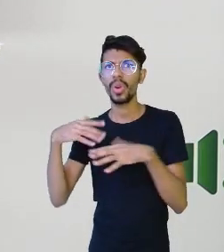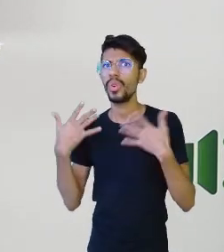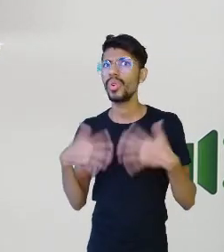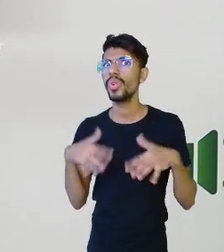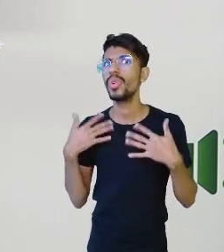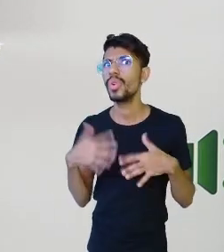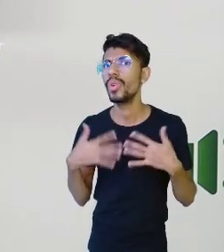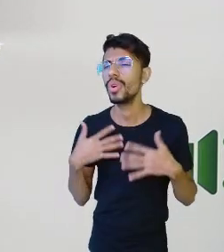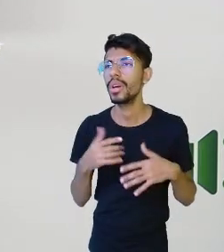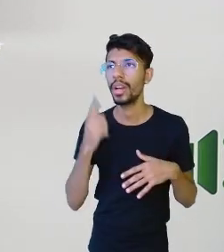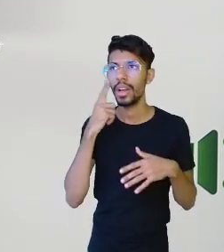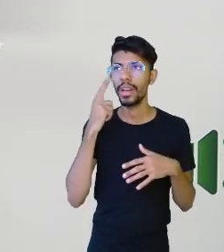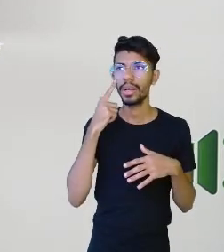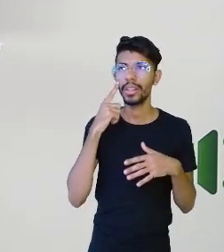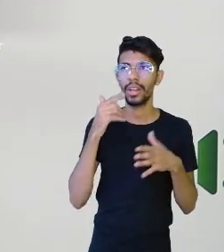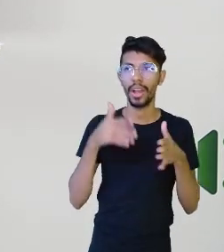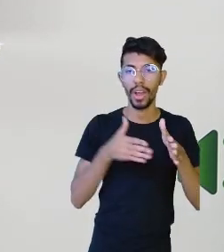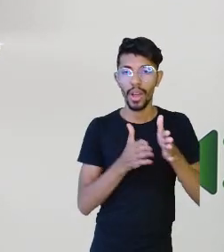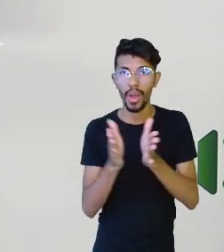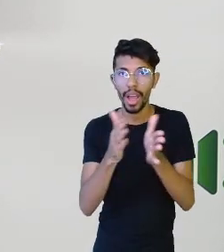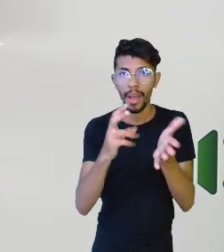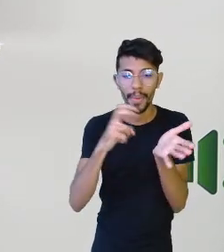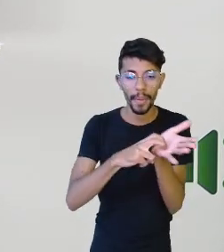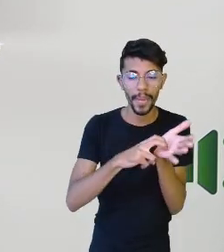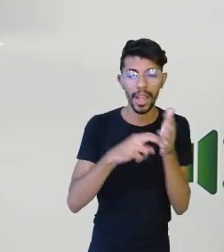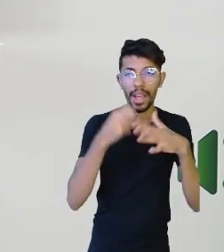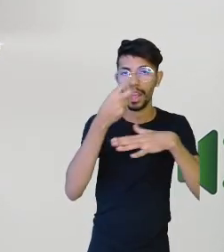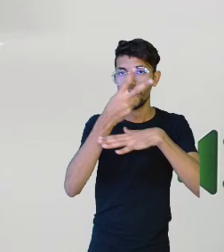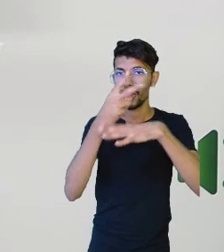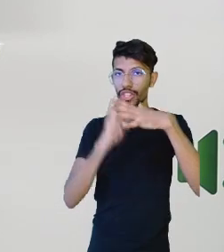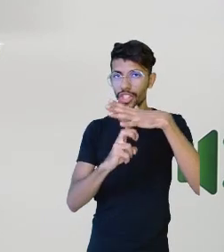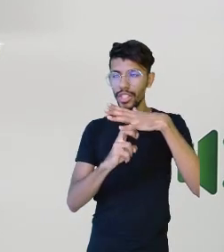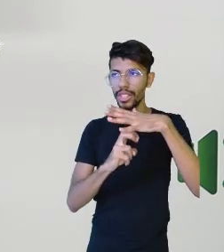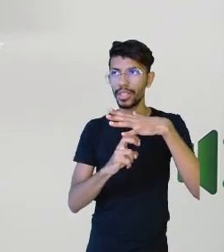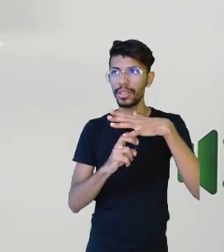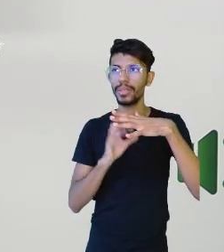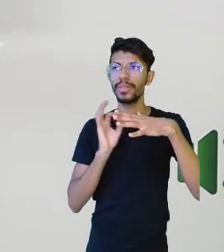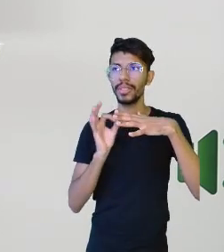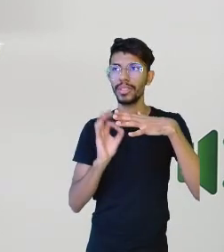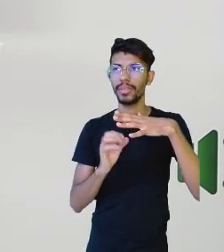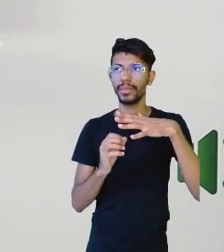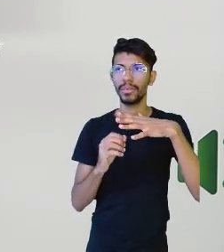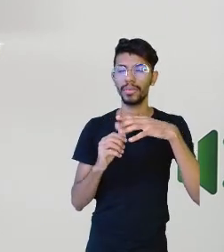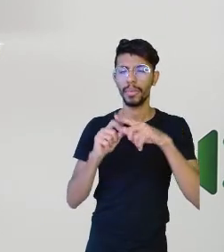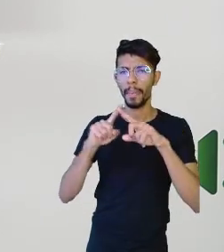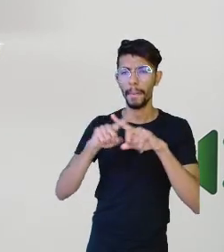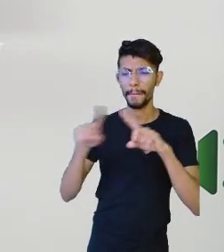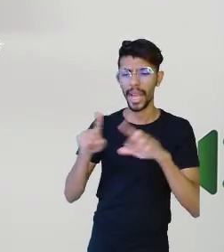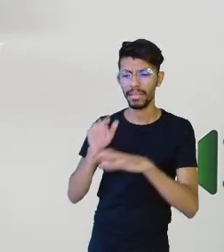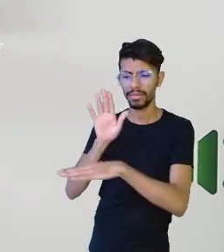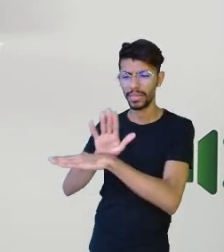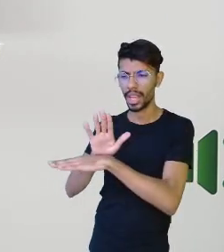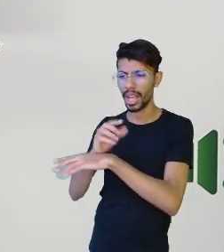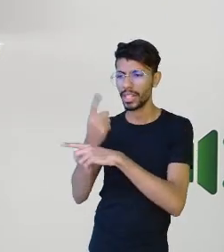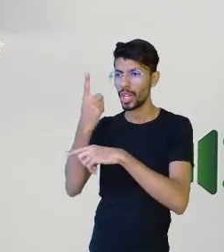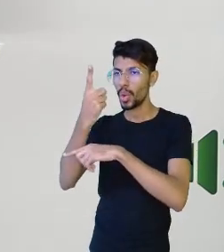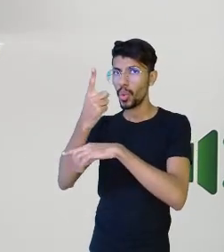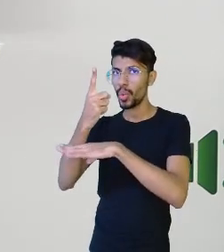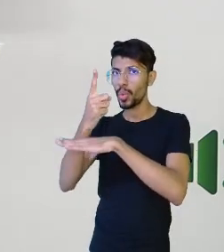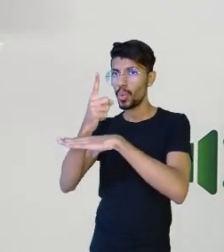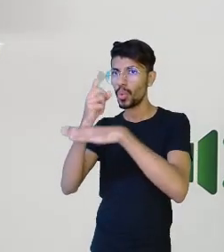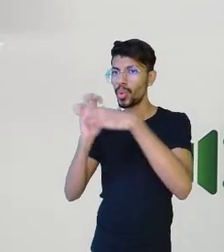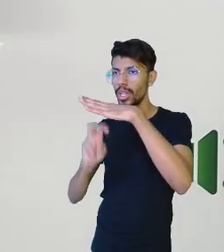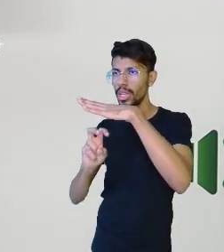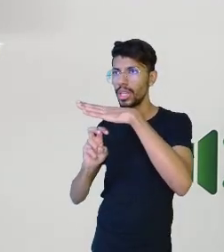No caminho pela manhã, 2/5, 1/5 à tarde. Ele percorreu